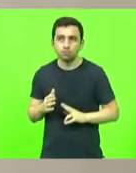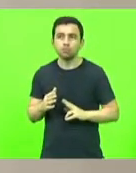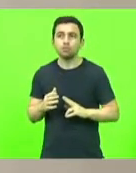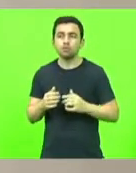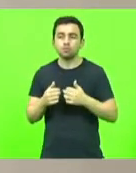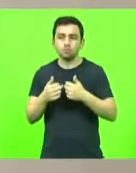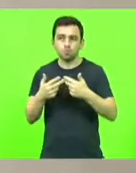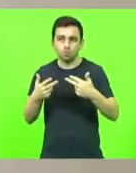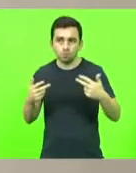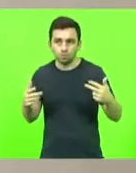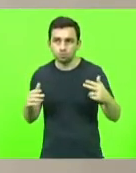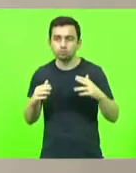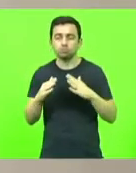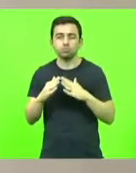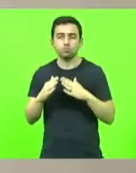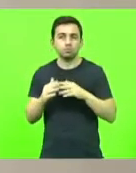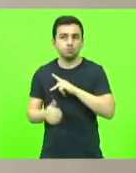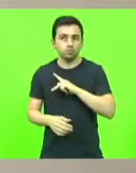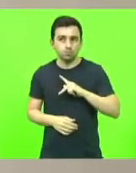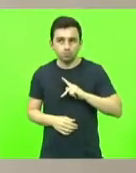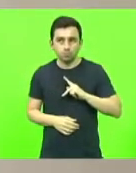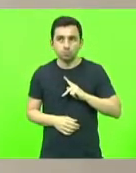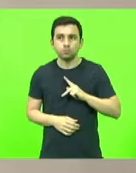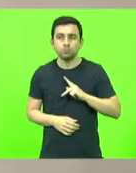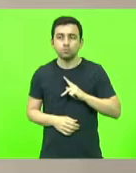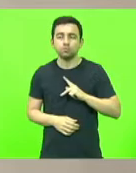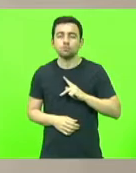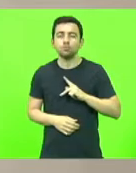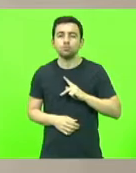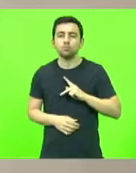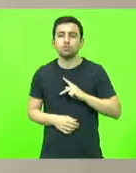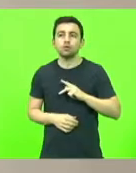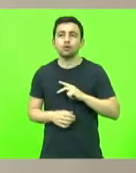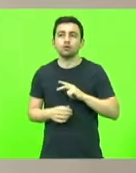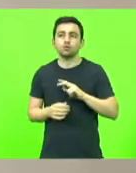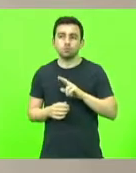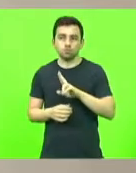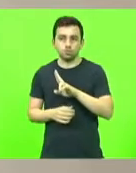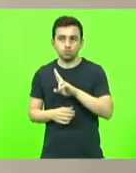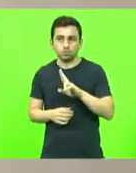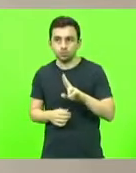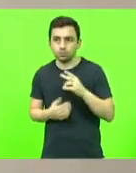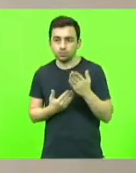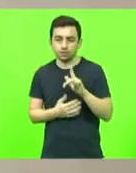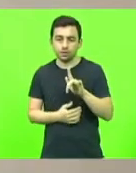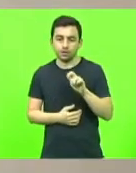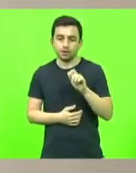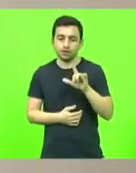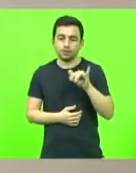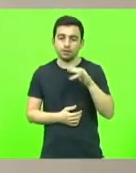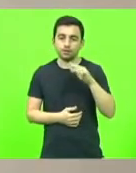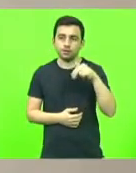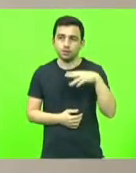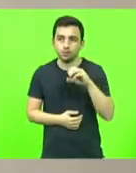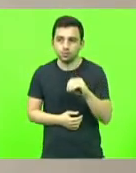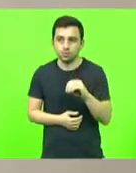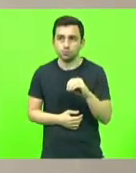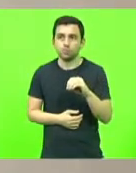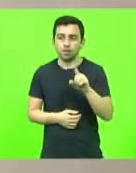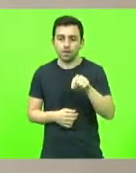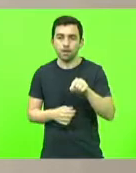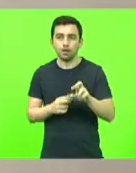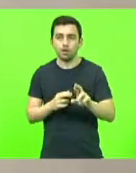Santa Catarina para denominar arquiteto Galeano Ramos Vieira, trecho da rodovia